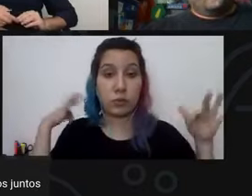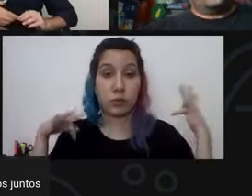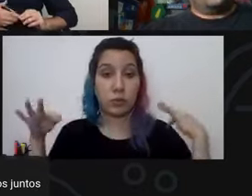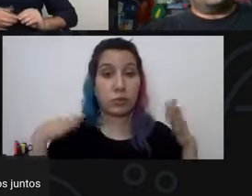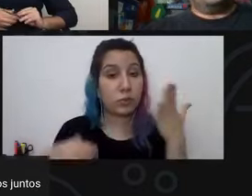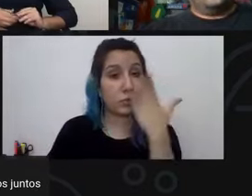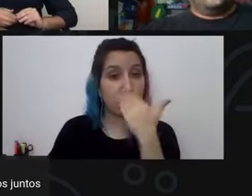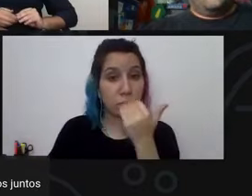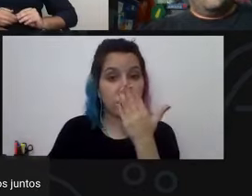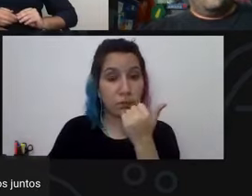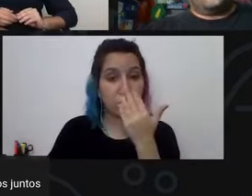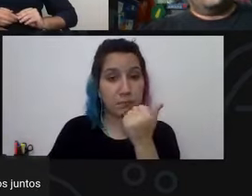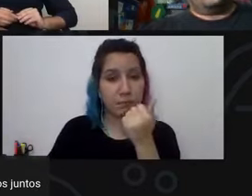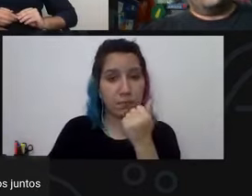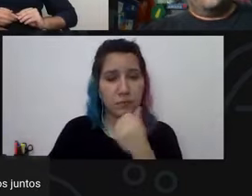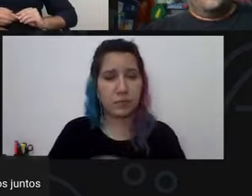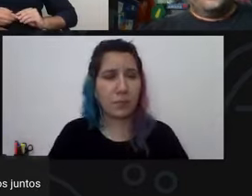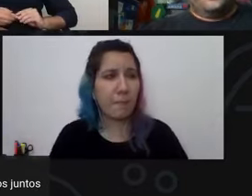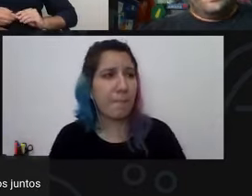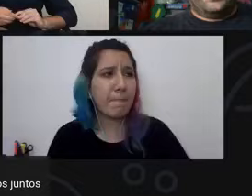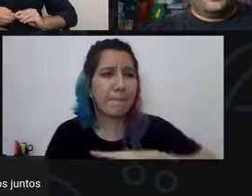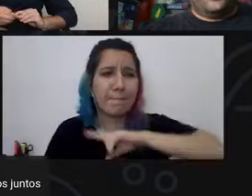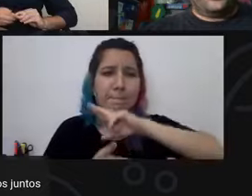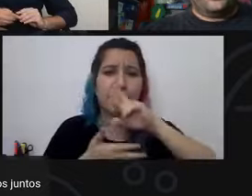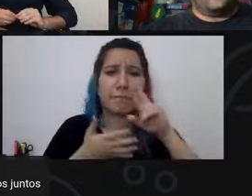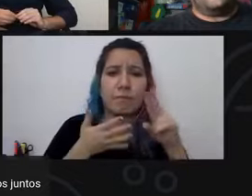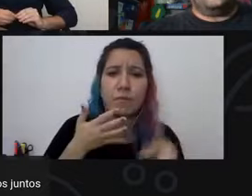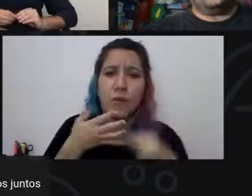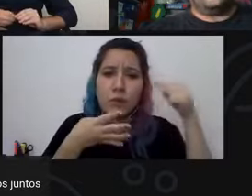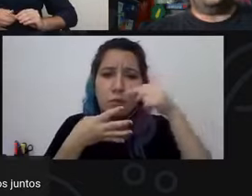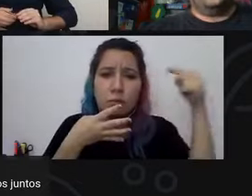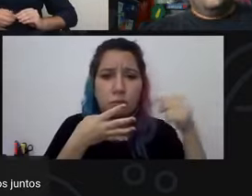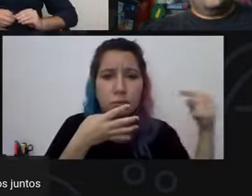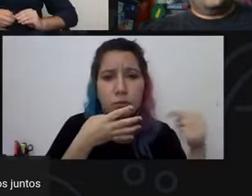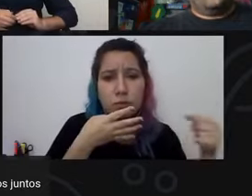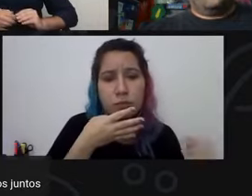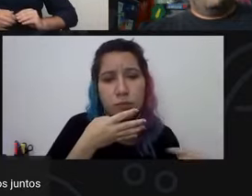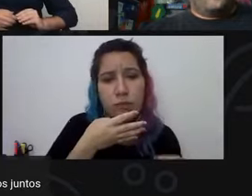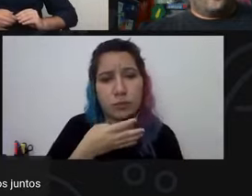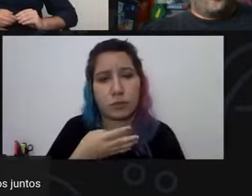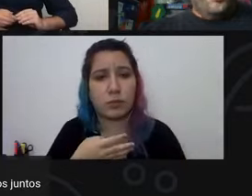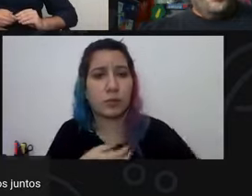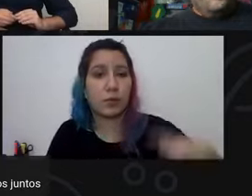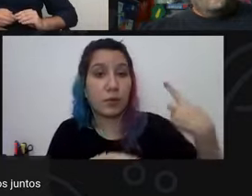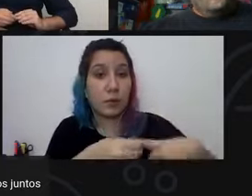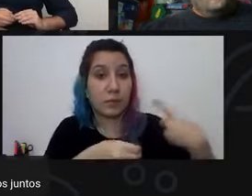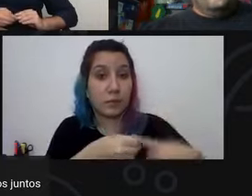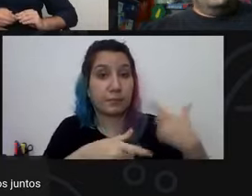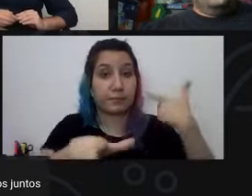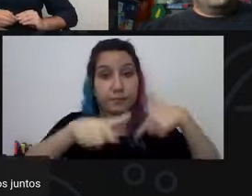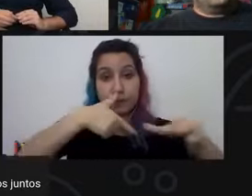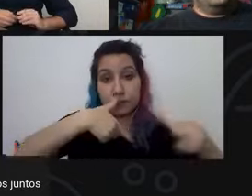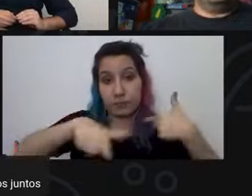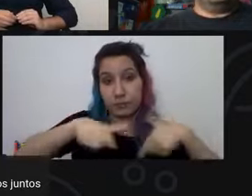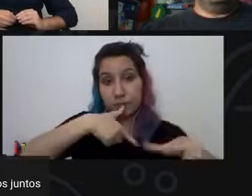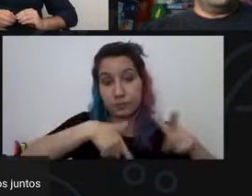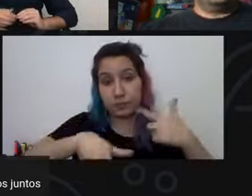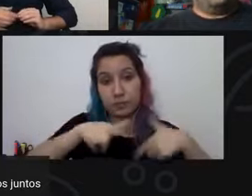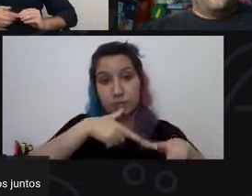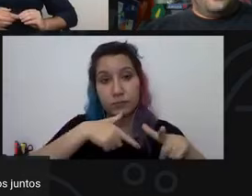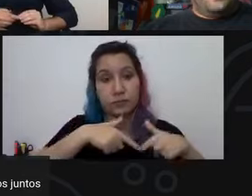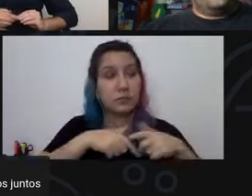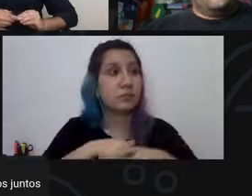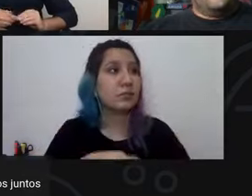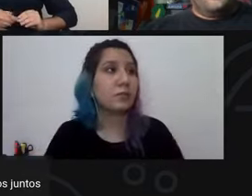Então, são questões que a gente tem que trabalhar. Outra questão de trabalhar na cidade é a questão de sazonalidade. Nós temos pico muito grande de pessoas em